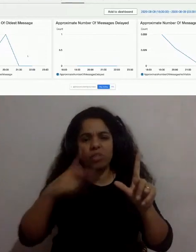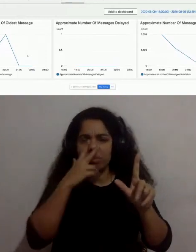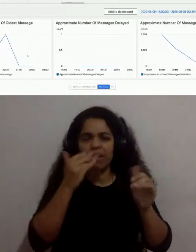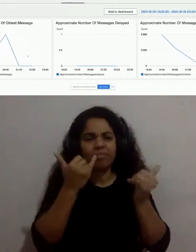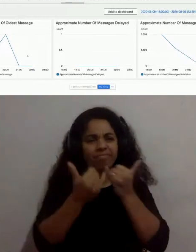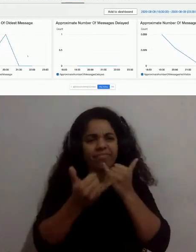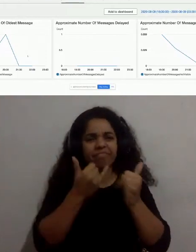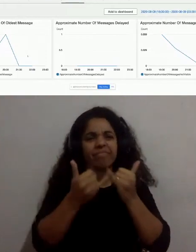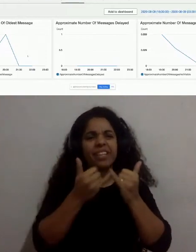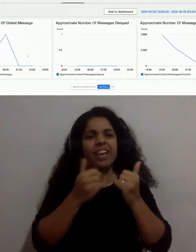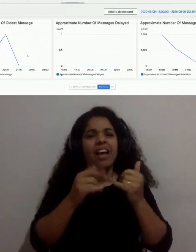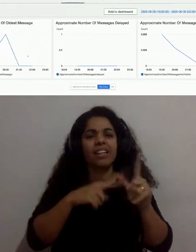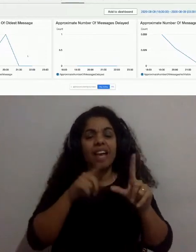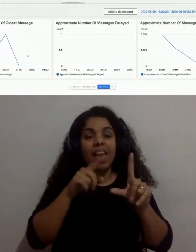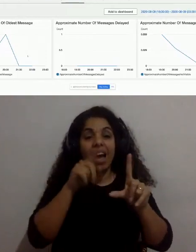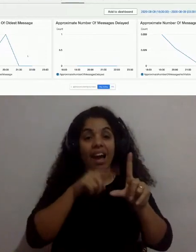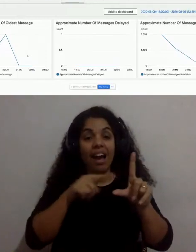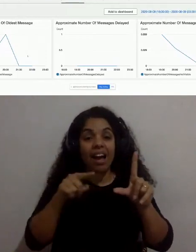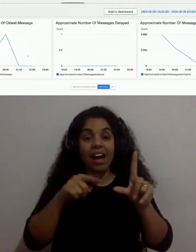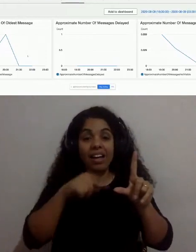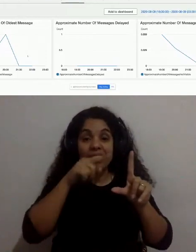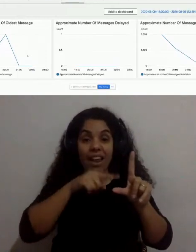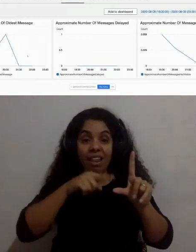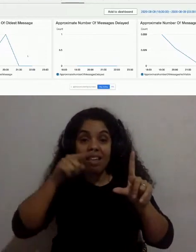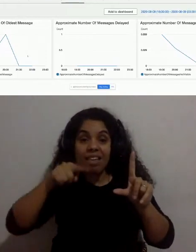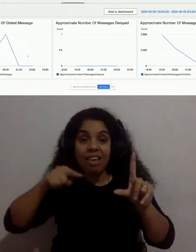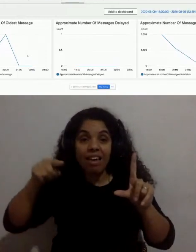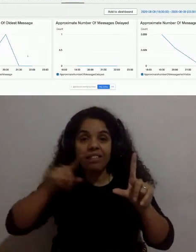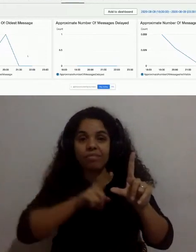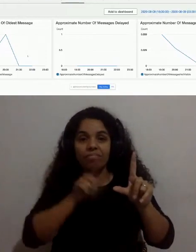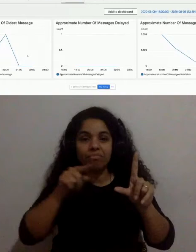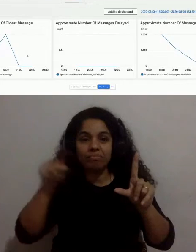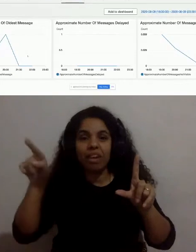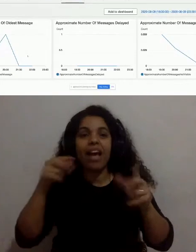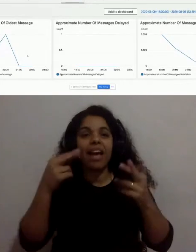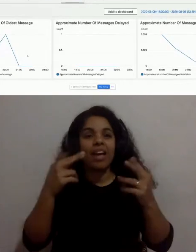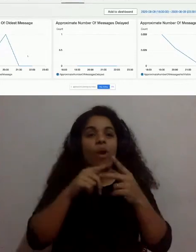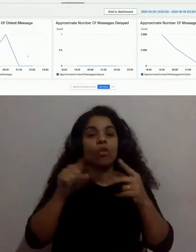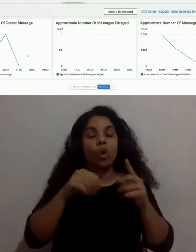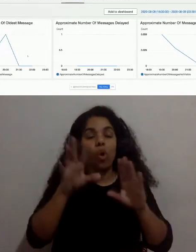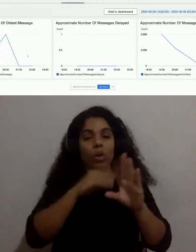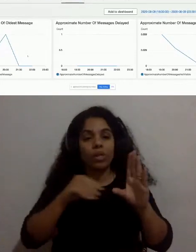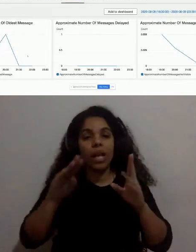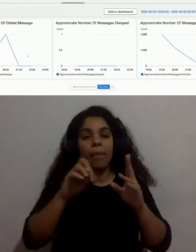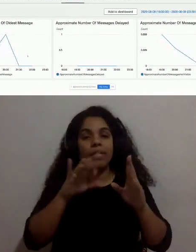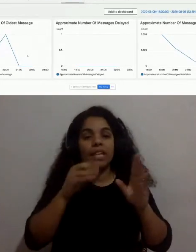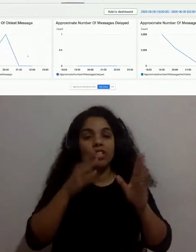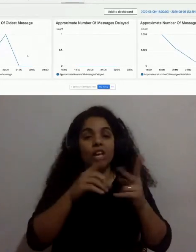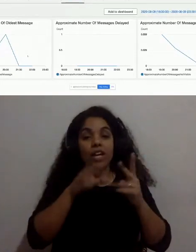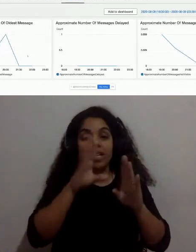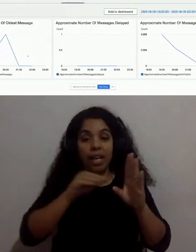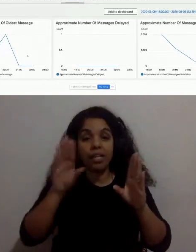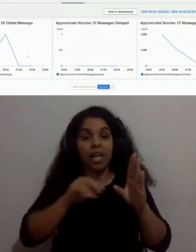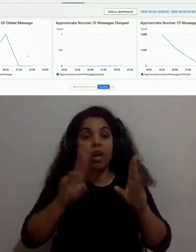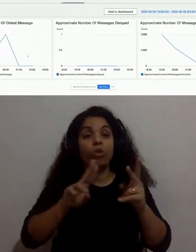as linhas são muito iguais. Porque, como eu disse para vocês, toda mensagem que chega tem que ser consumida e ela tem que